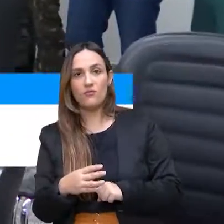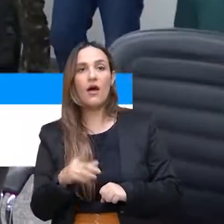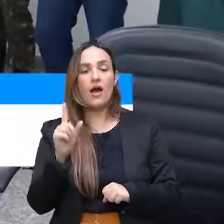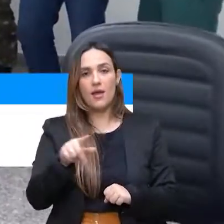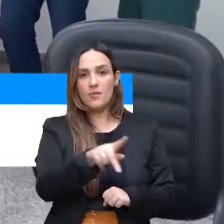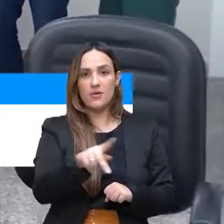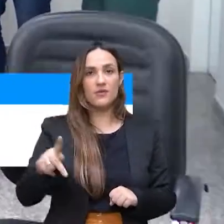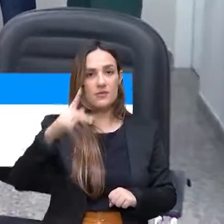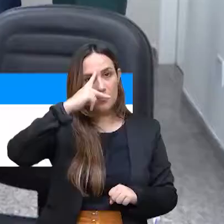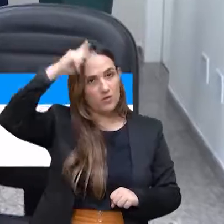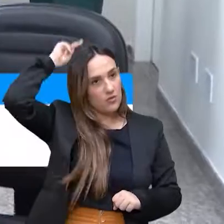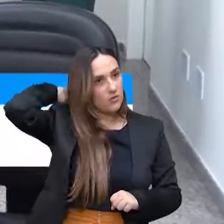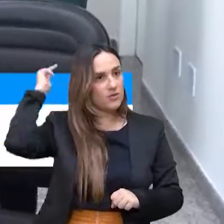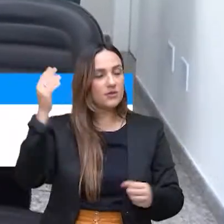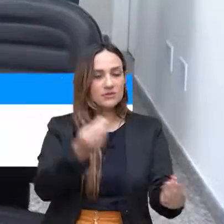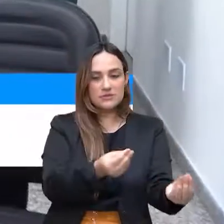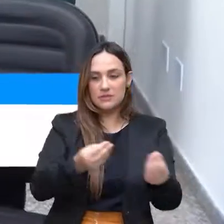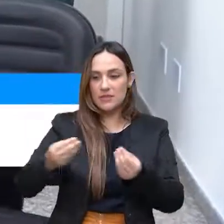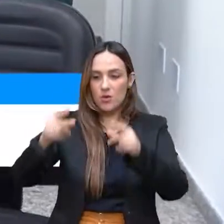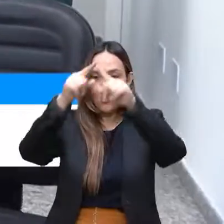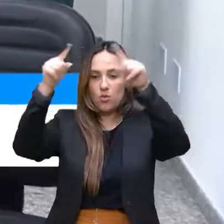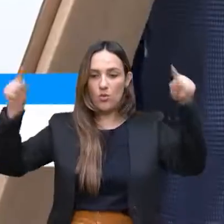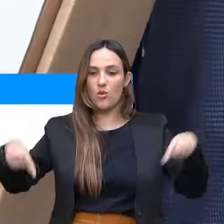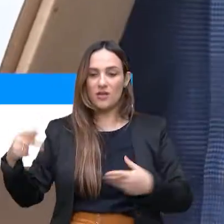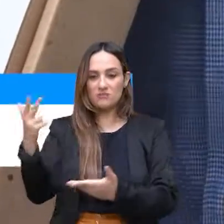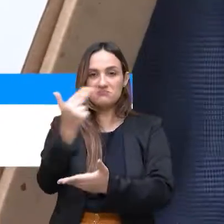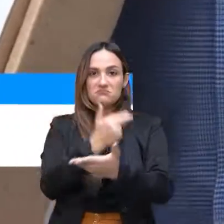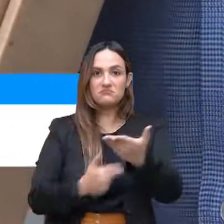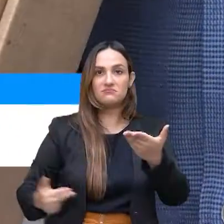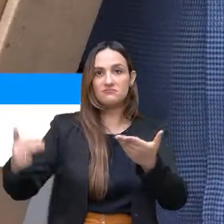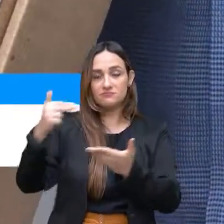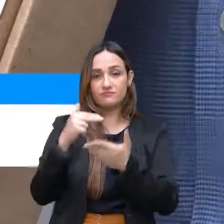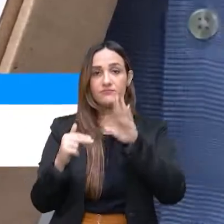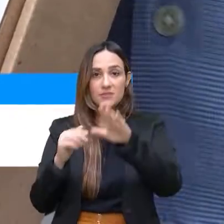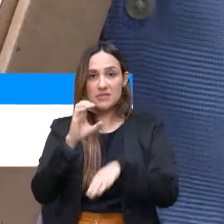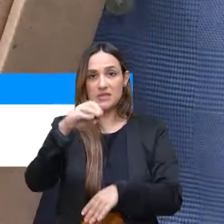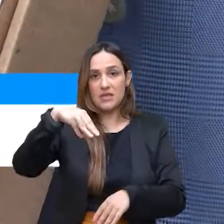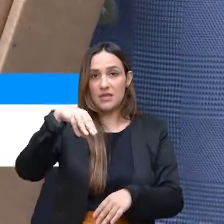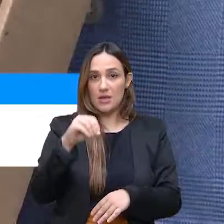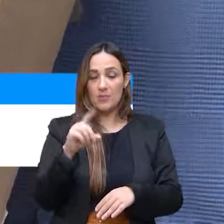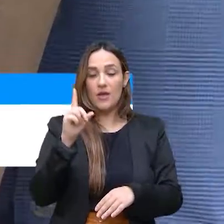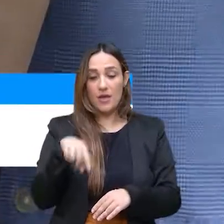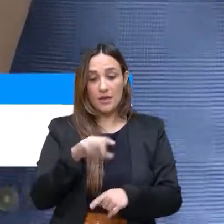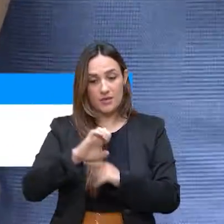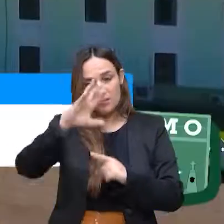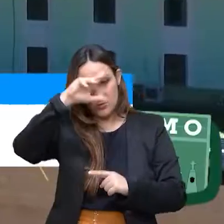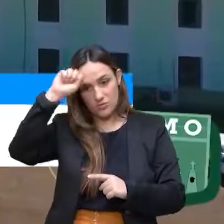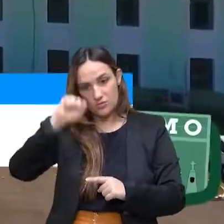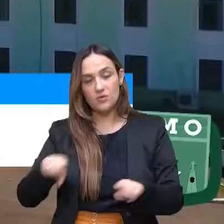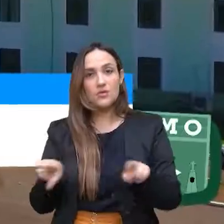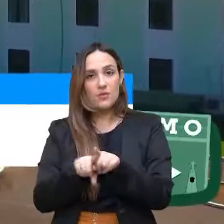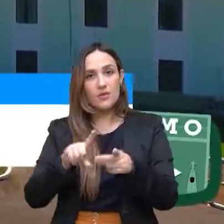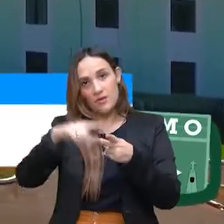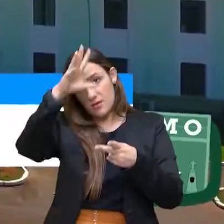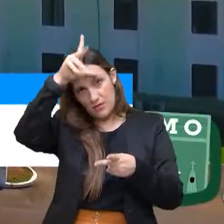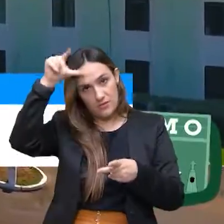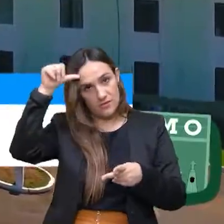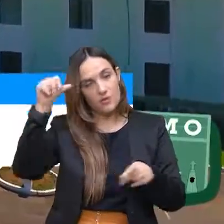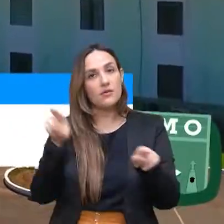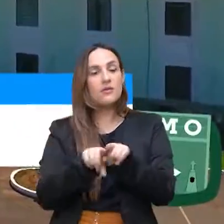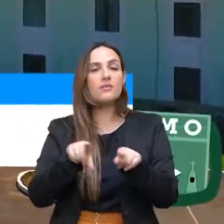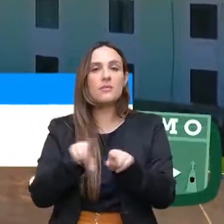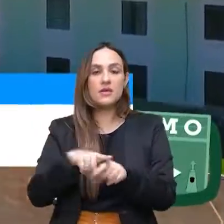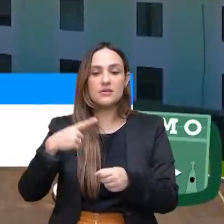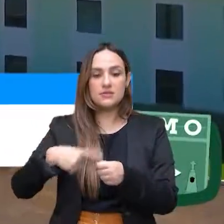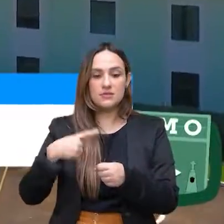os dois generais receberam do presidente Paulo Correia quadros do artista Isaac de Oliveira. O Comando Militar do